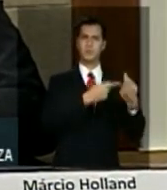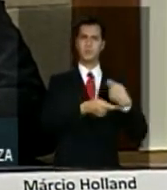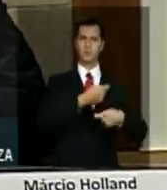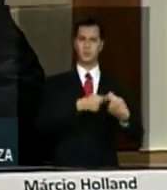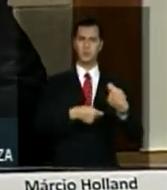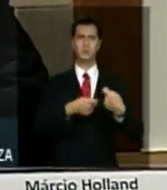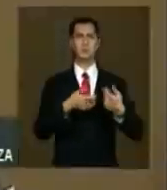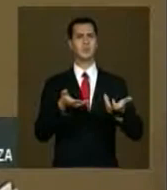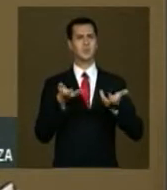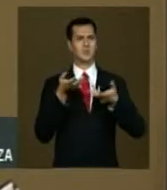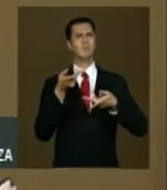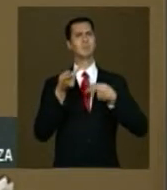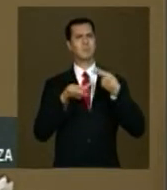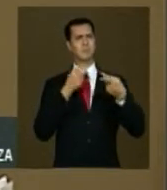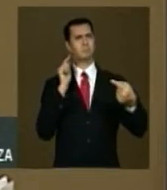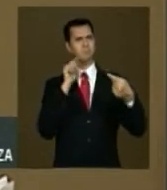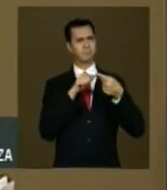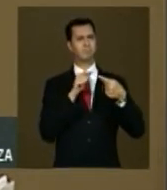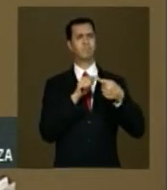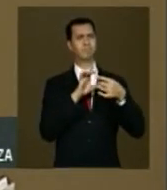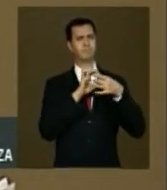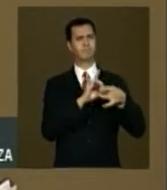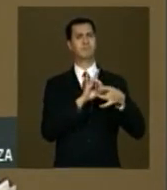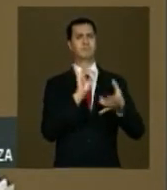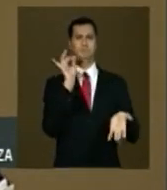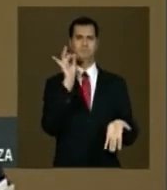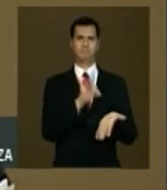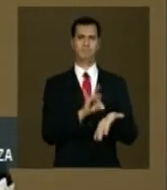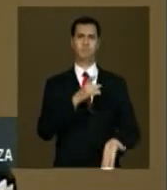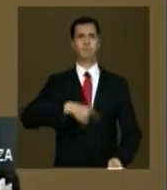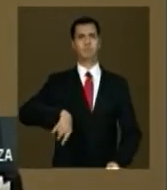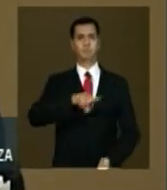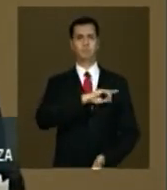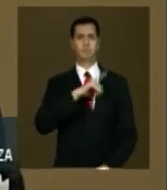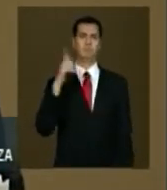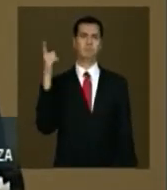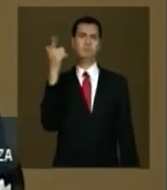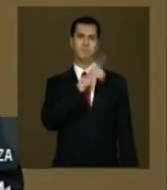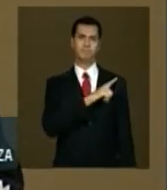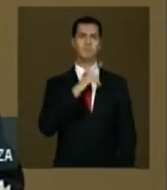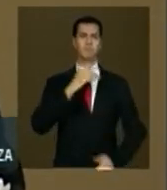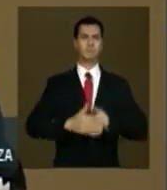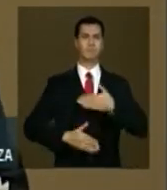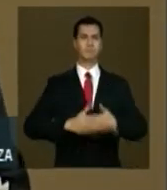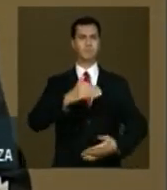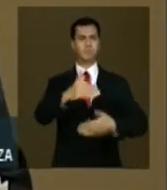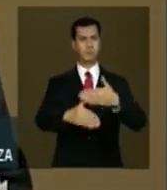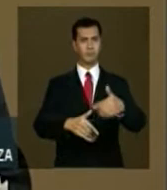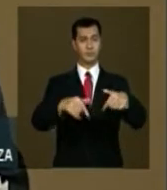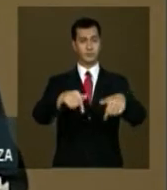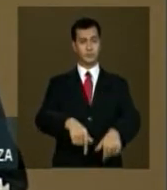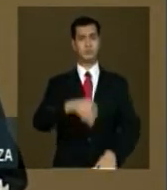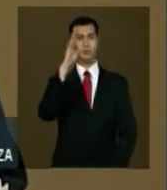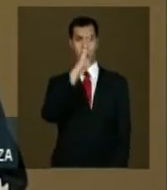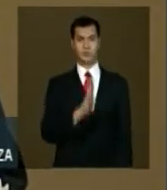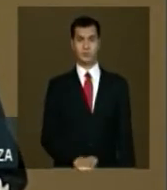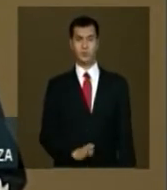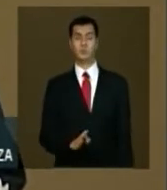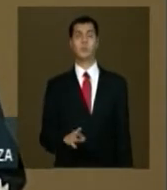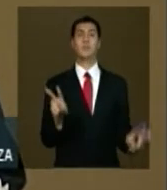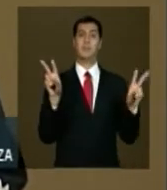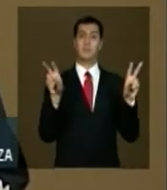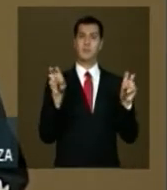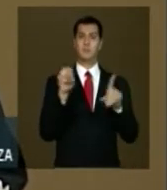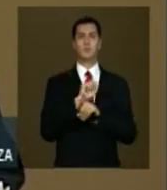queria reforçar suas palavras de fato nós temos conseguido avançar muito no Brasil na agenda